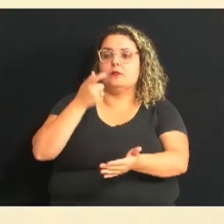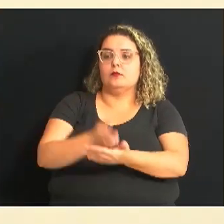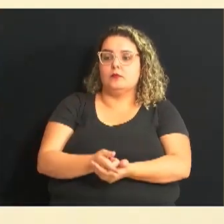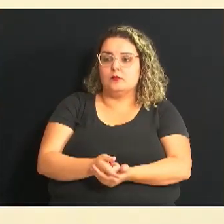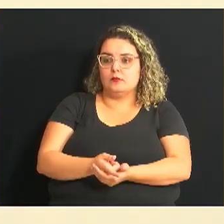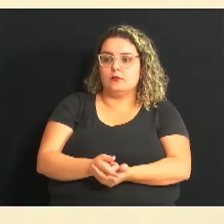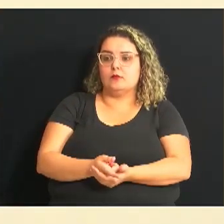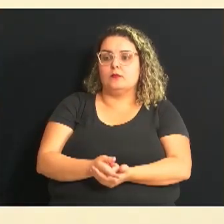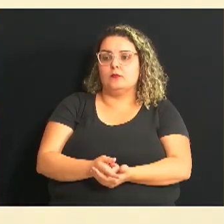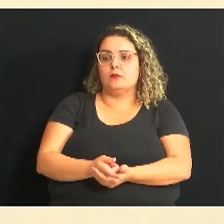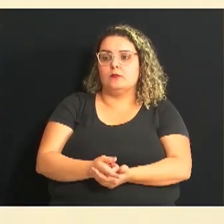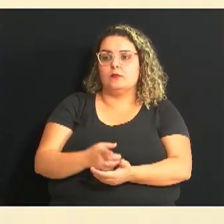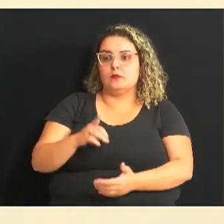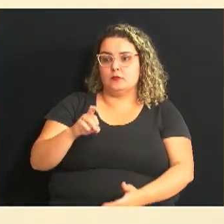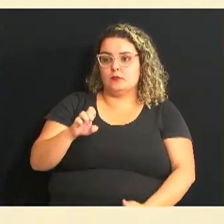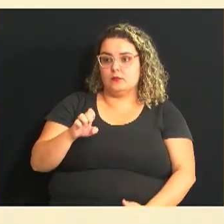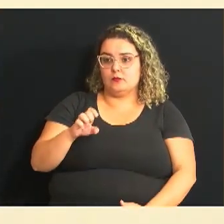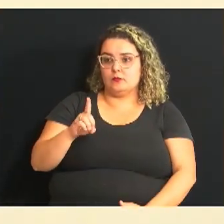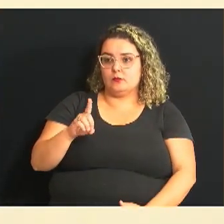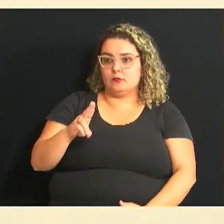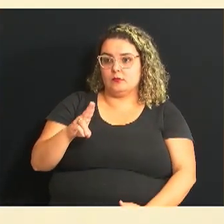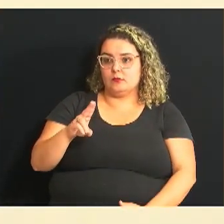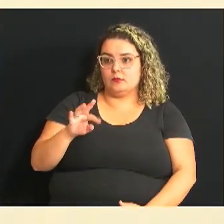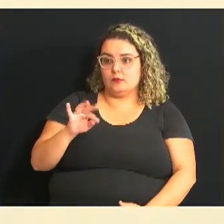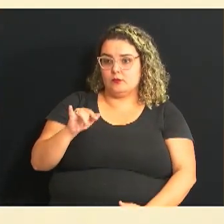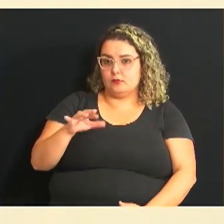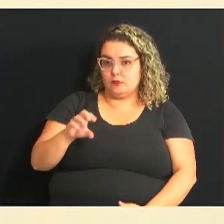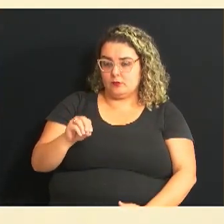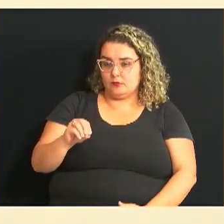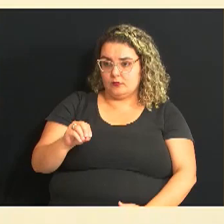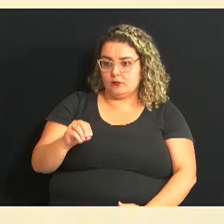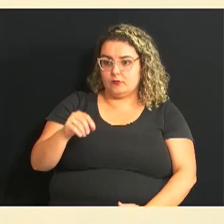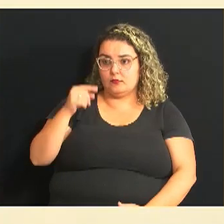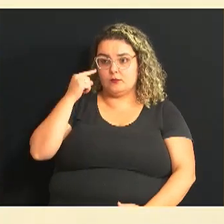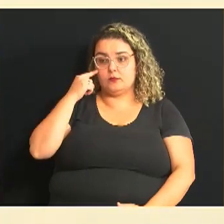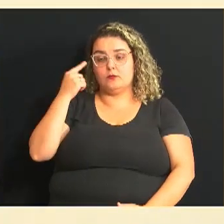pagamento dedutível, que vai deduzir do seu imposto de renda devido.